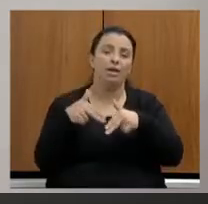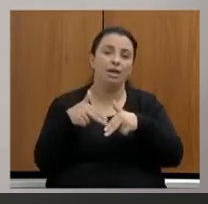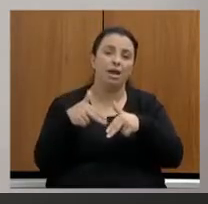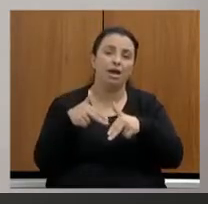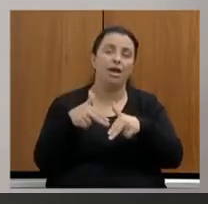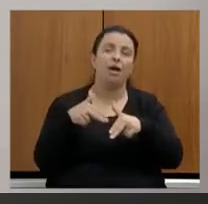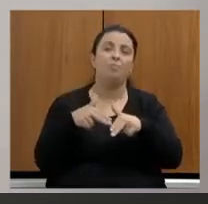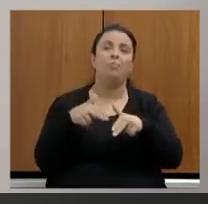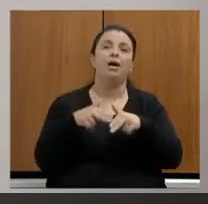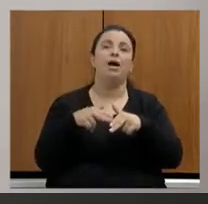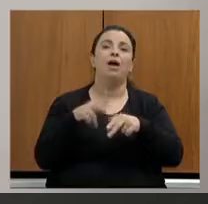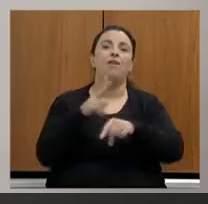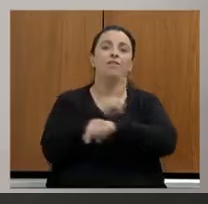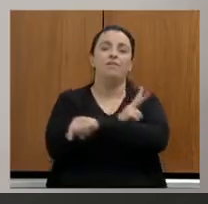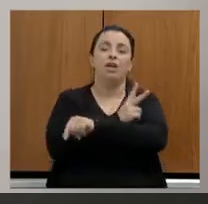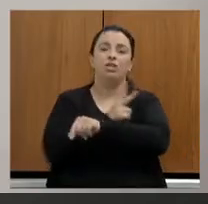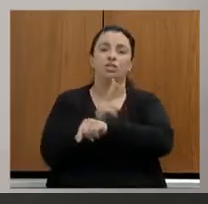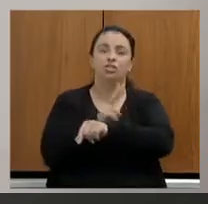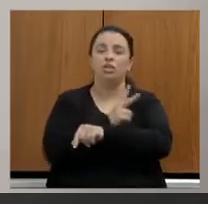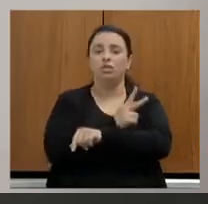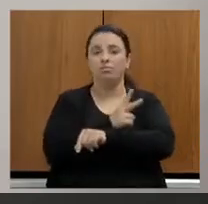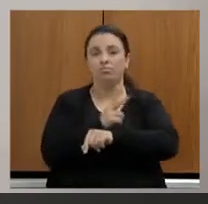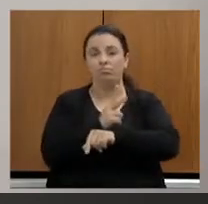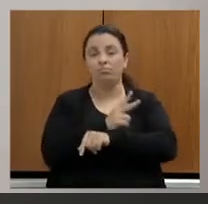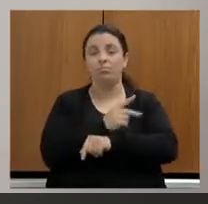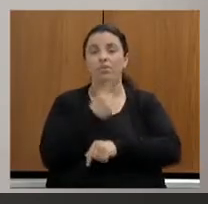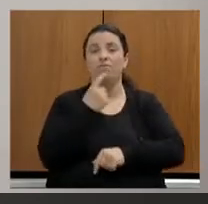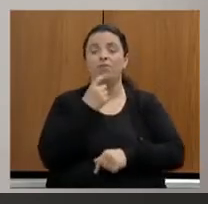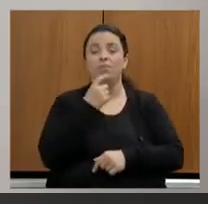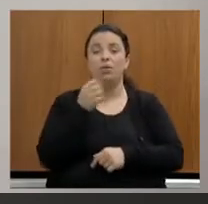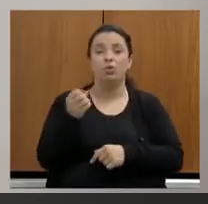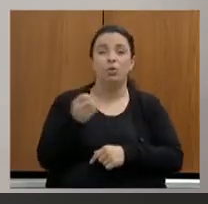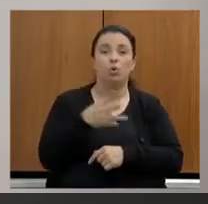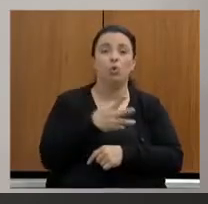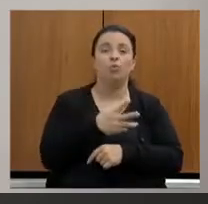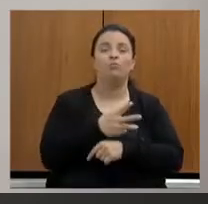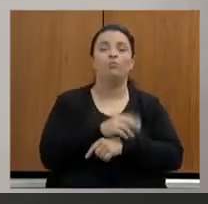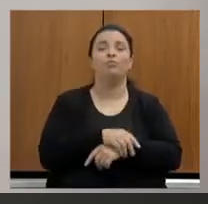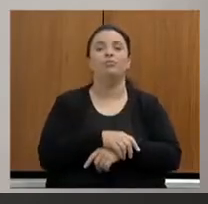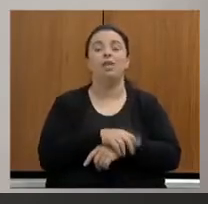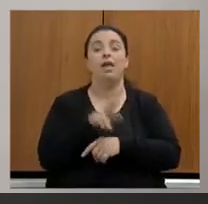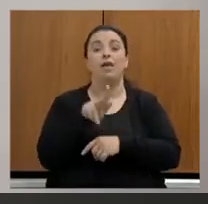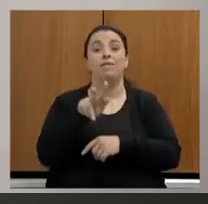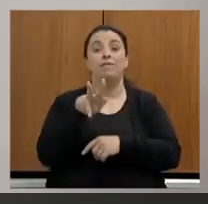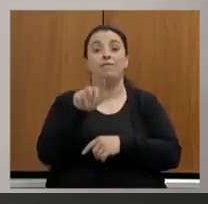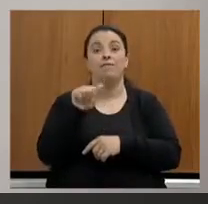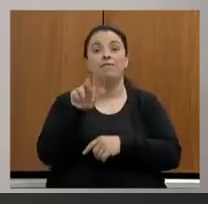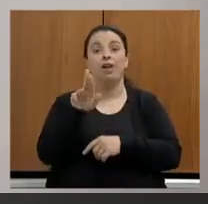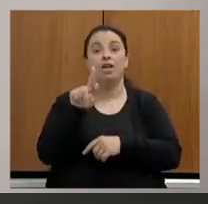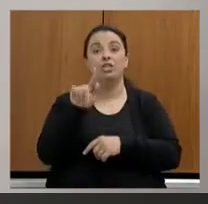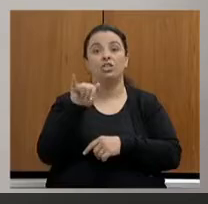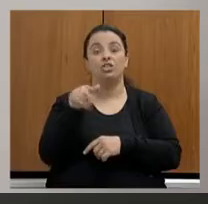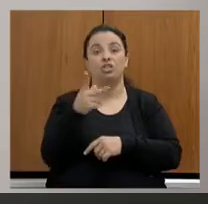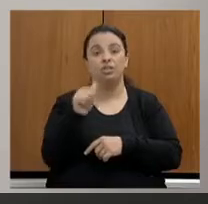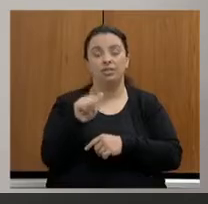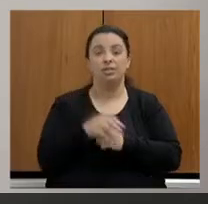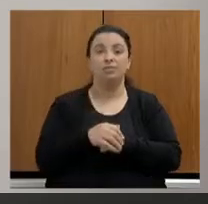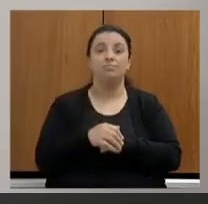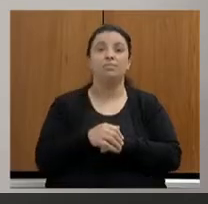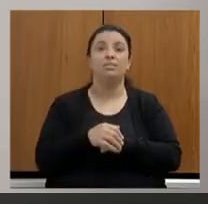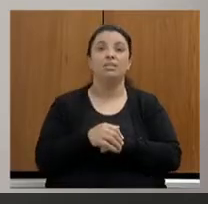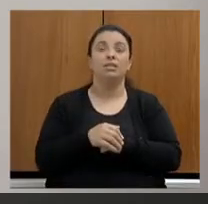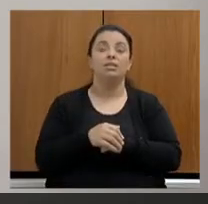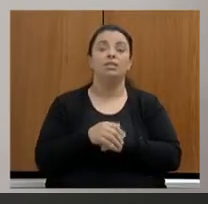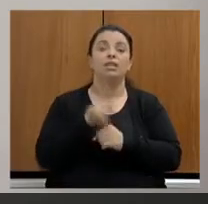Várzea da Palma vermelho novo Viçosa Virgem da Lapa São 149 escolas